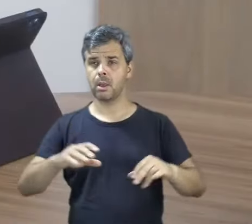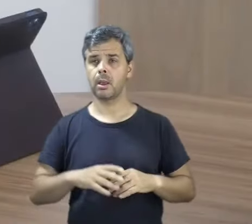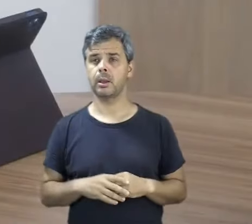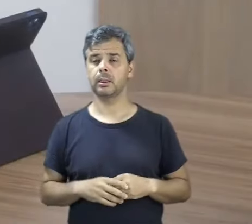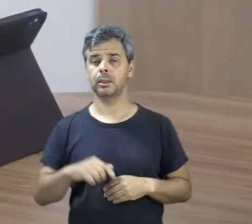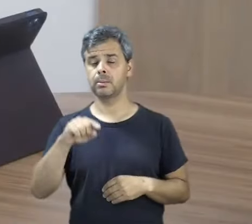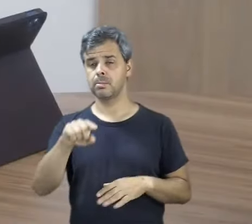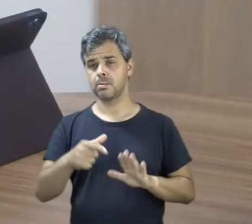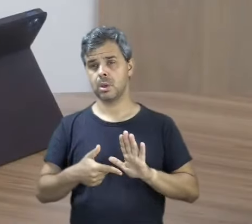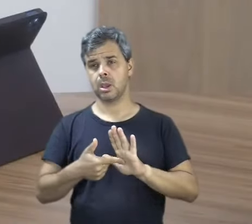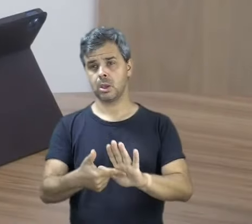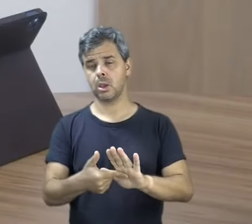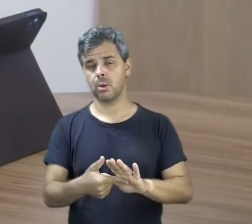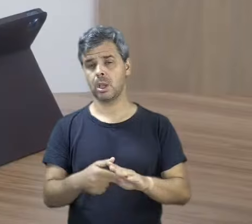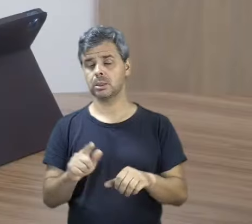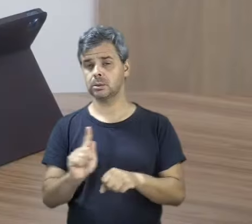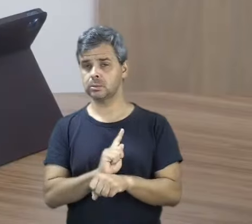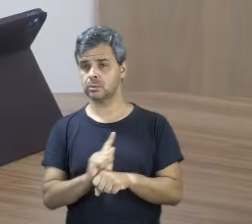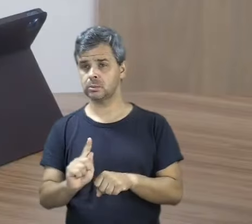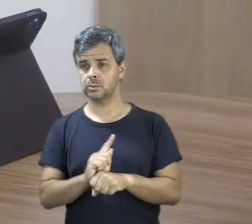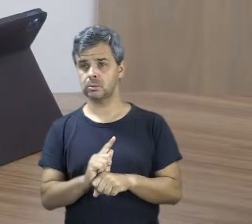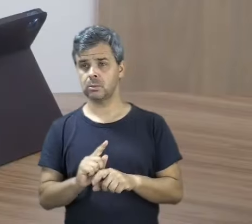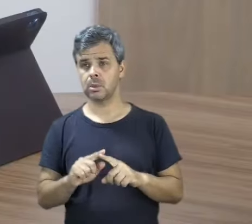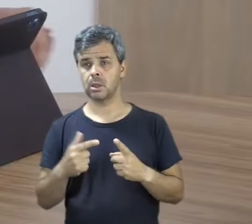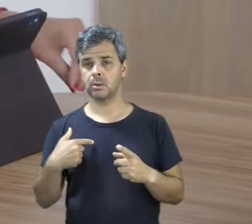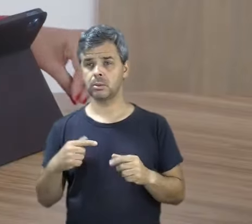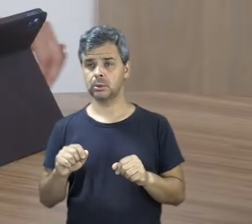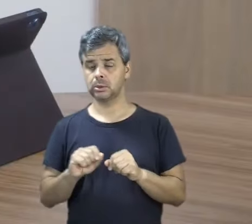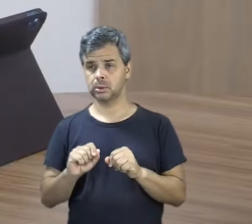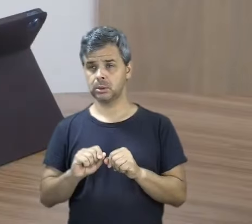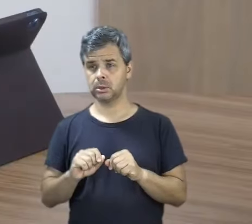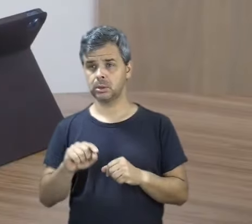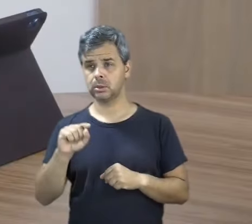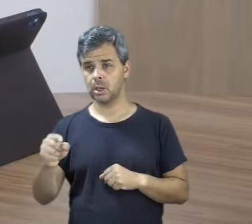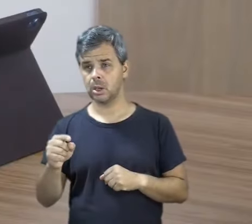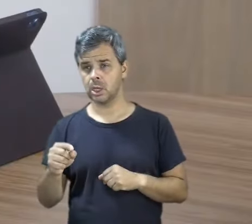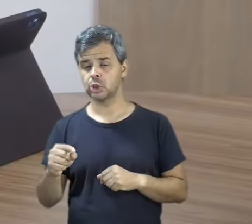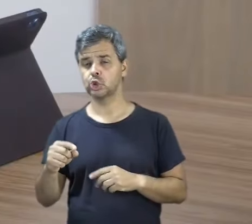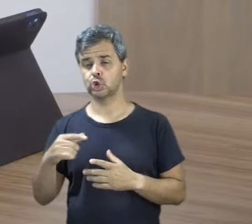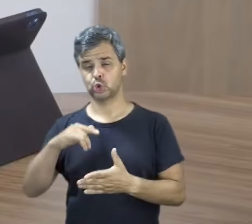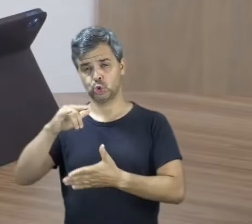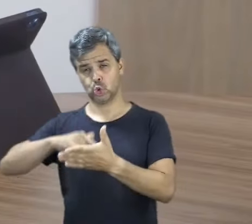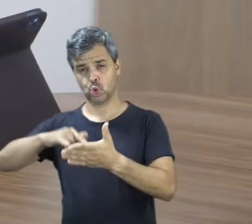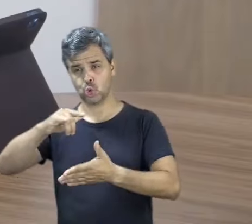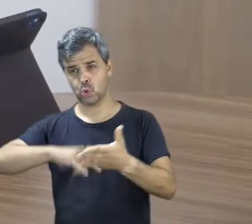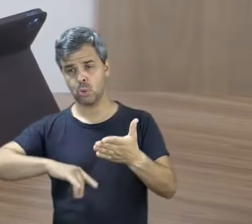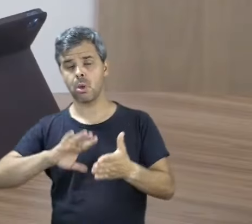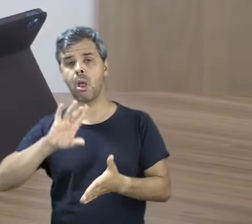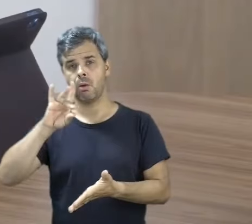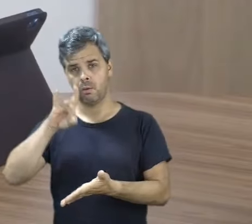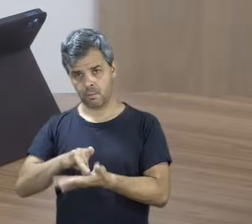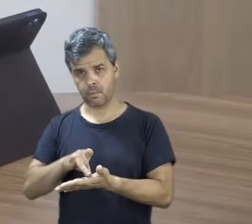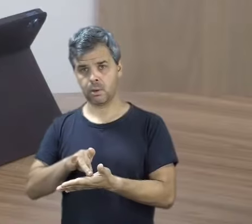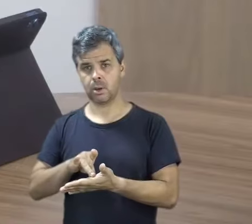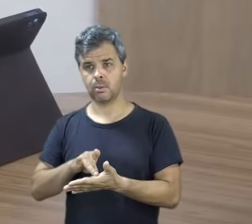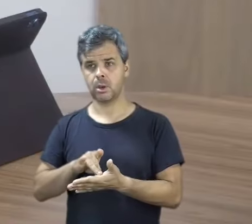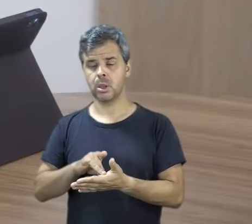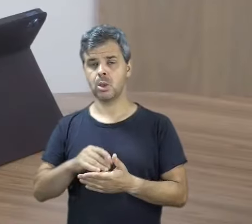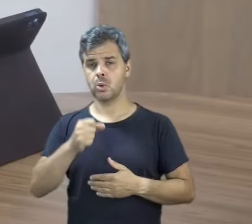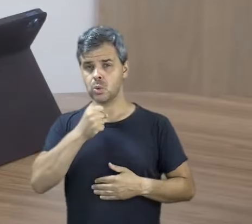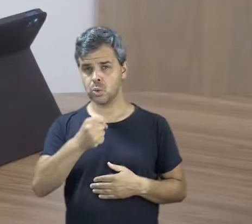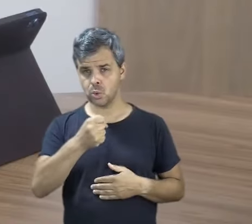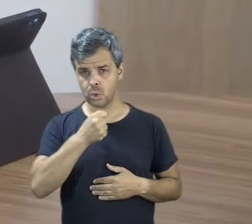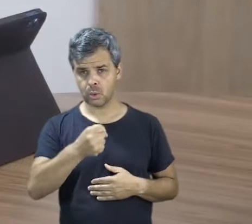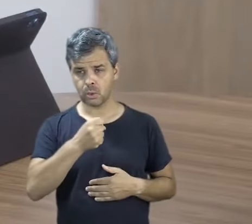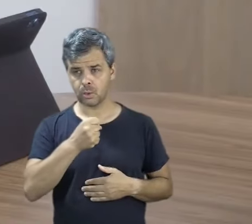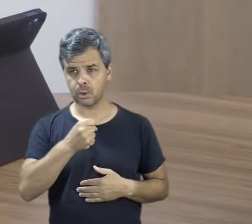colocar aqui é que essa gestão, ela bate um recorde ali de titulações, né, e ela afirmou isso nessa última entrevista que ela